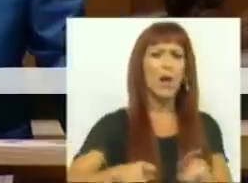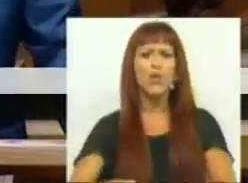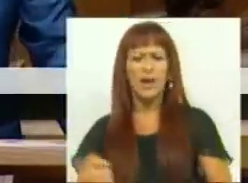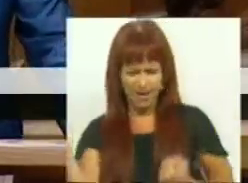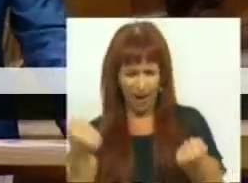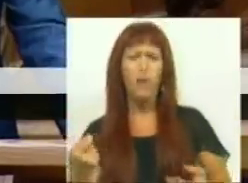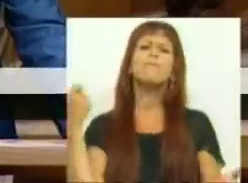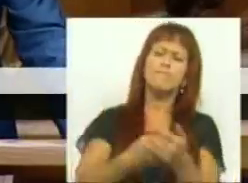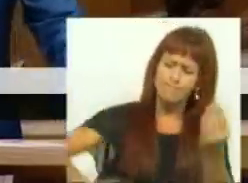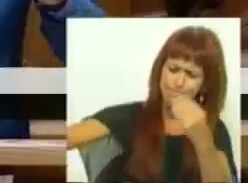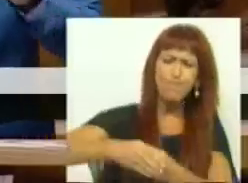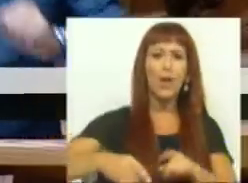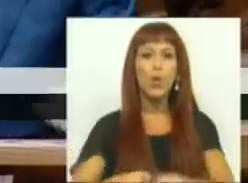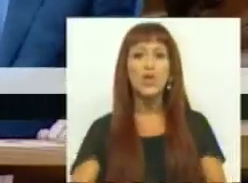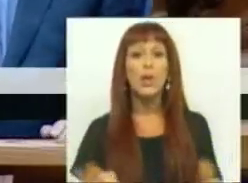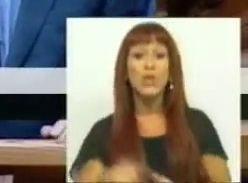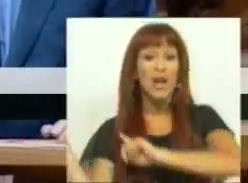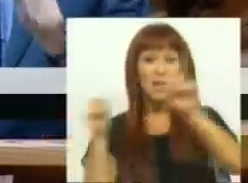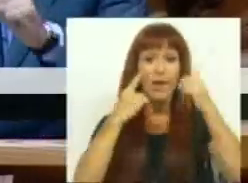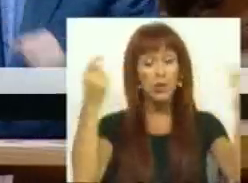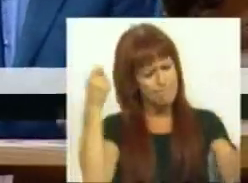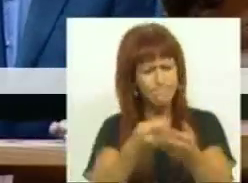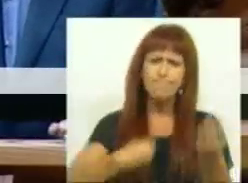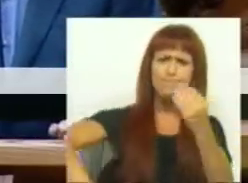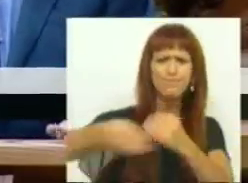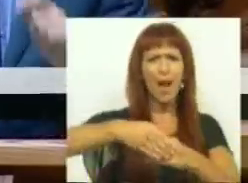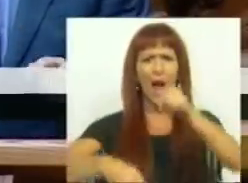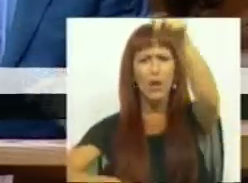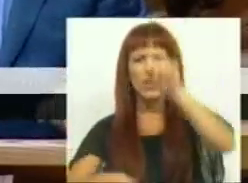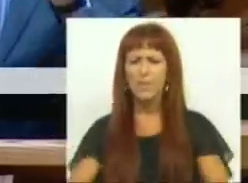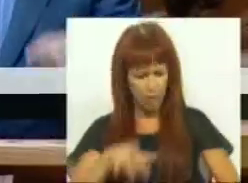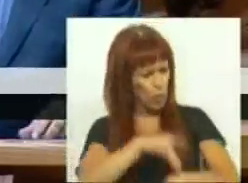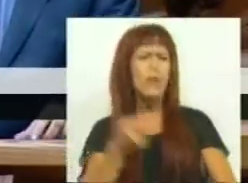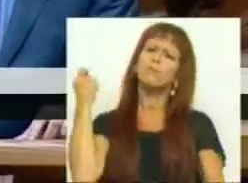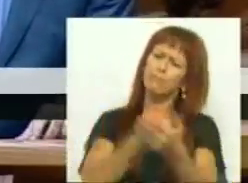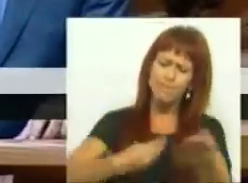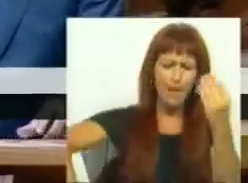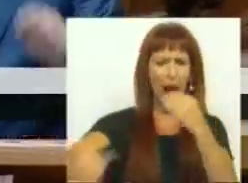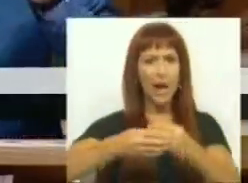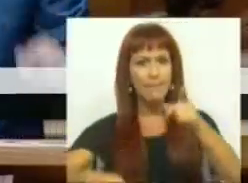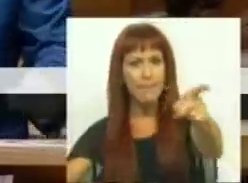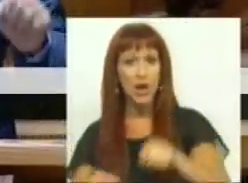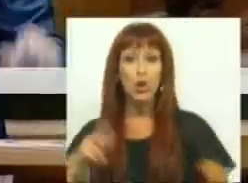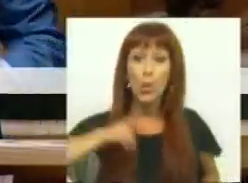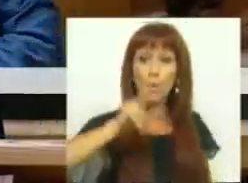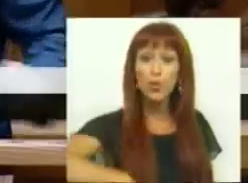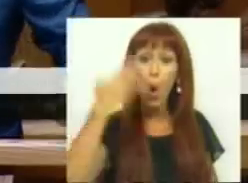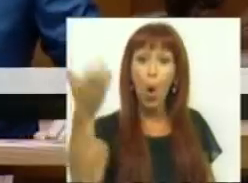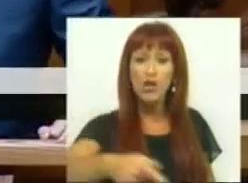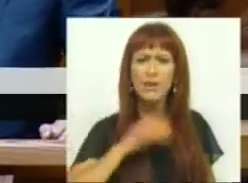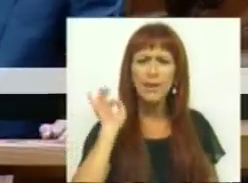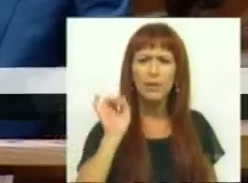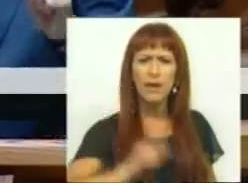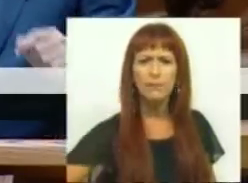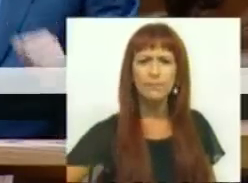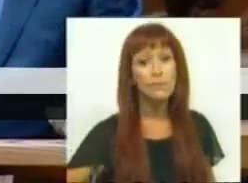Tem carro, vai pagar mais. Usa os transportes públicos, vai pagar mais. Está doente, vai pagar mais. Portugal tem hoje uma